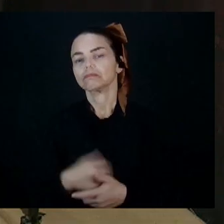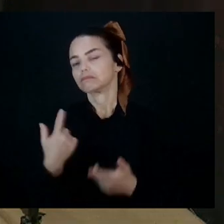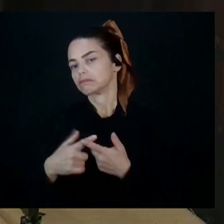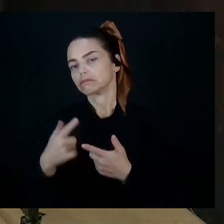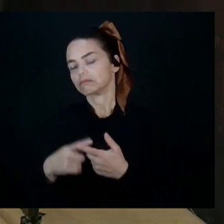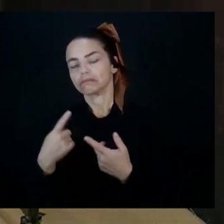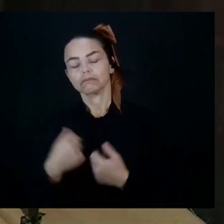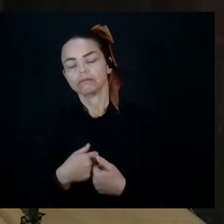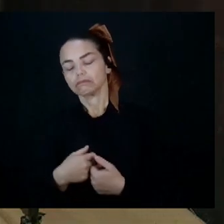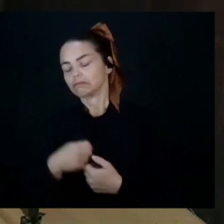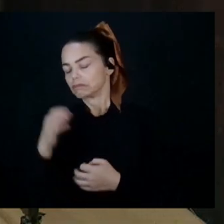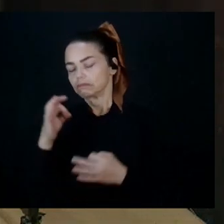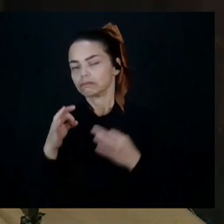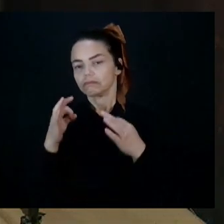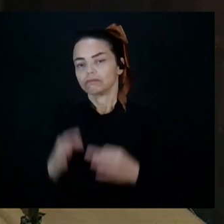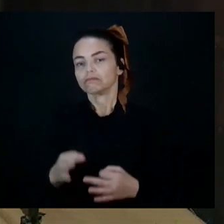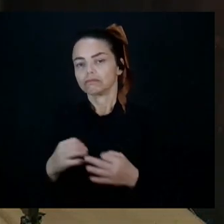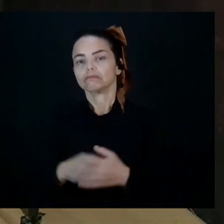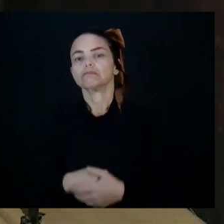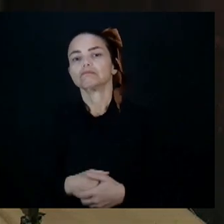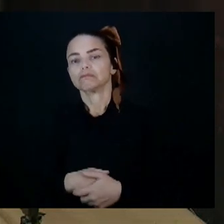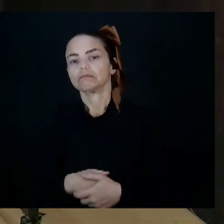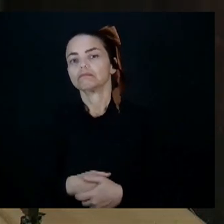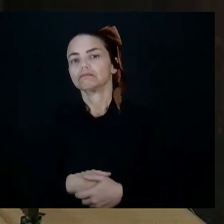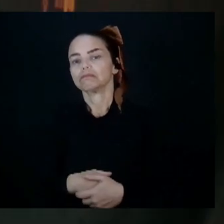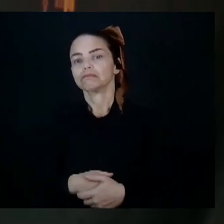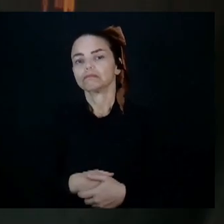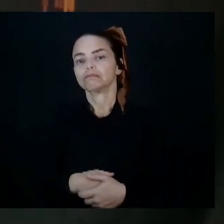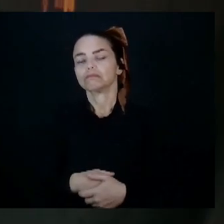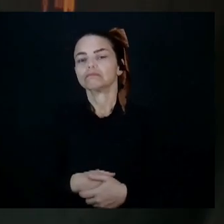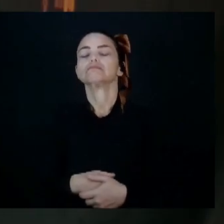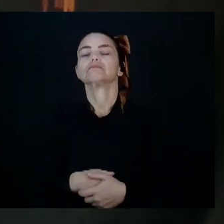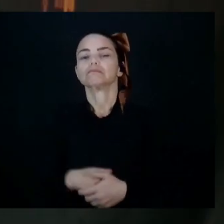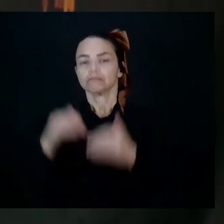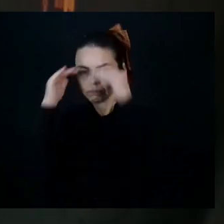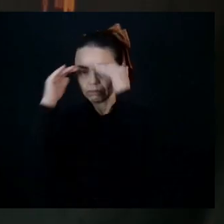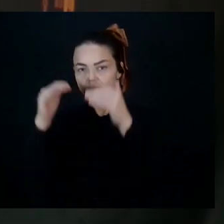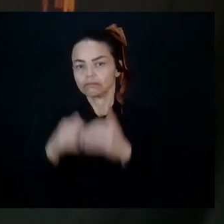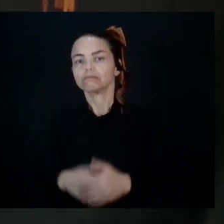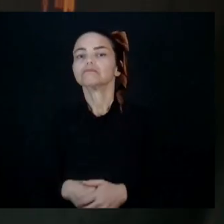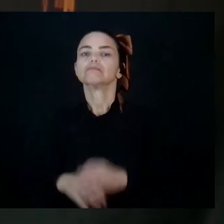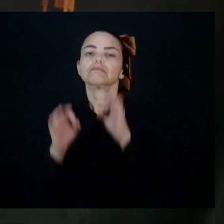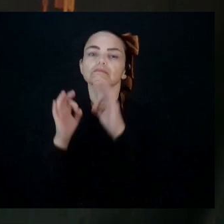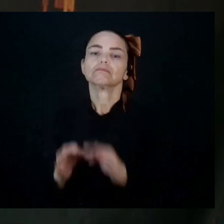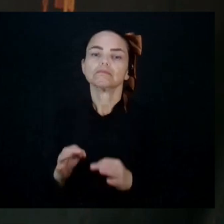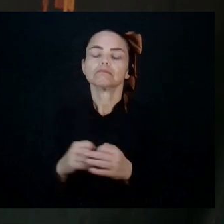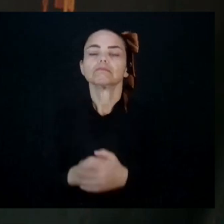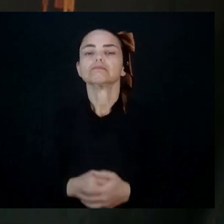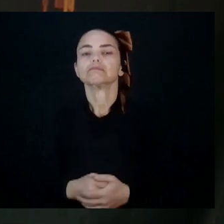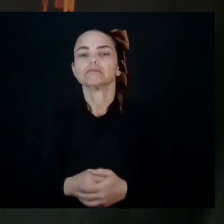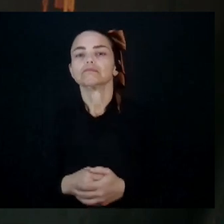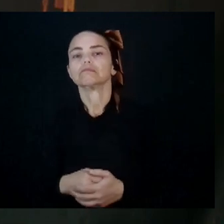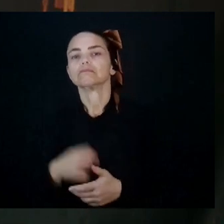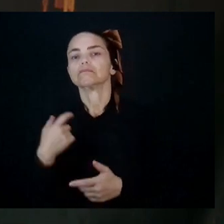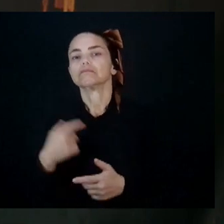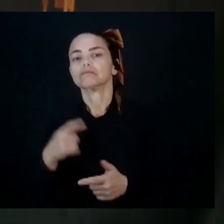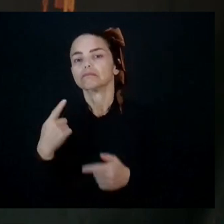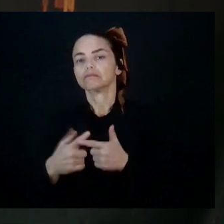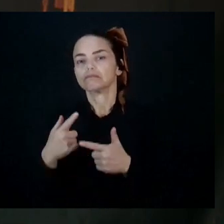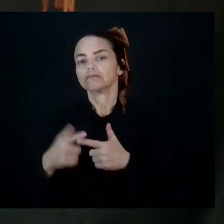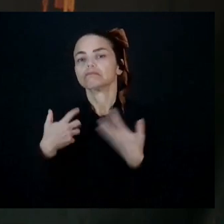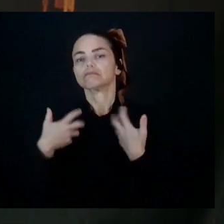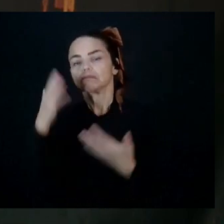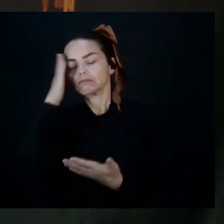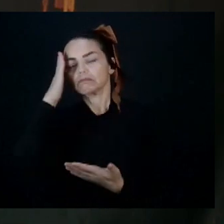é? Exatamente. Lembra? Manda quem pode, obedece quem tem juízo, né? Então, não, eu faço porque eu entendo que eu